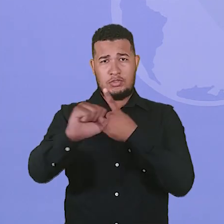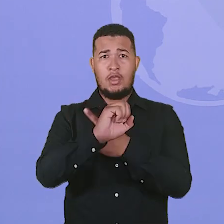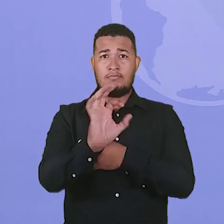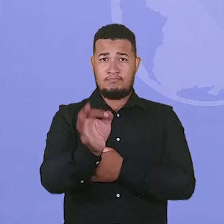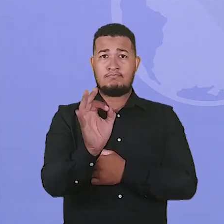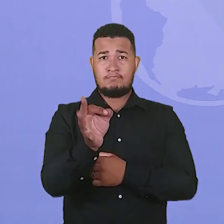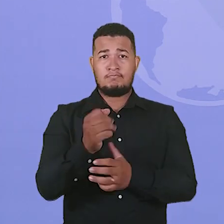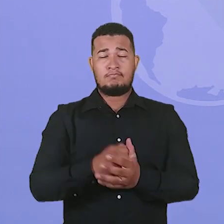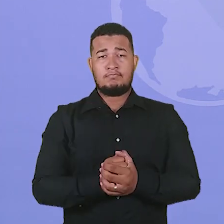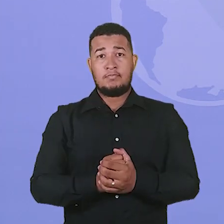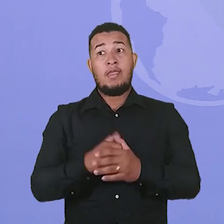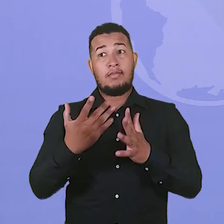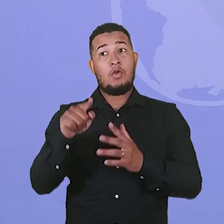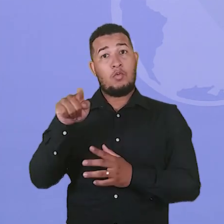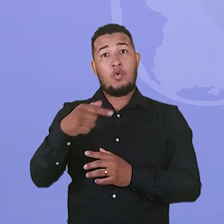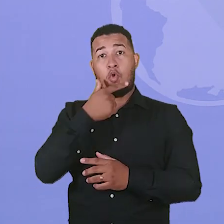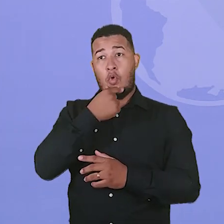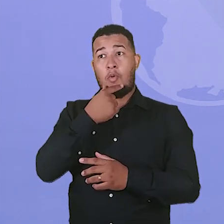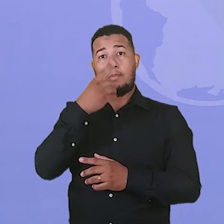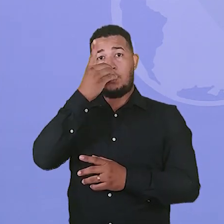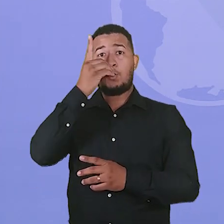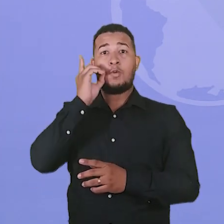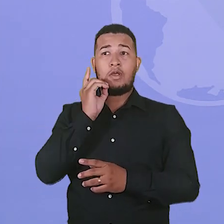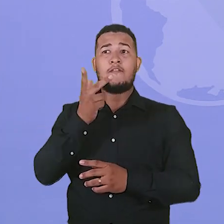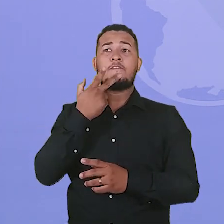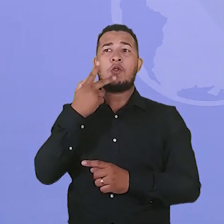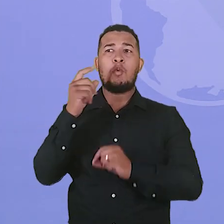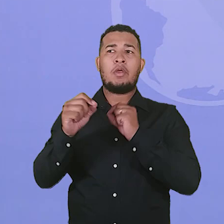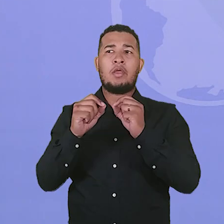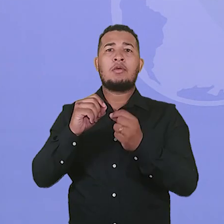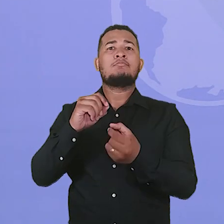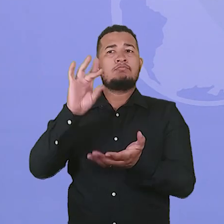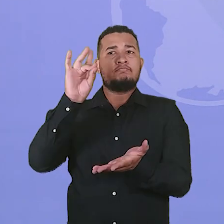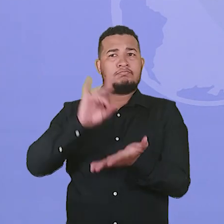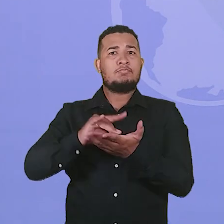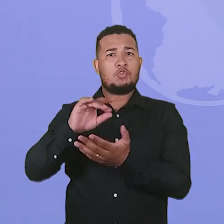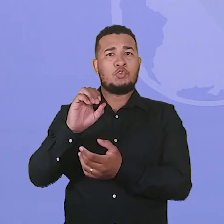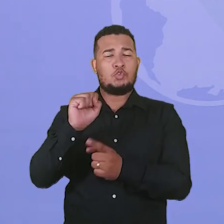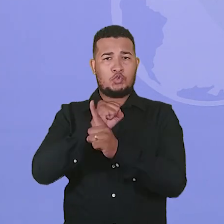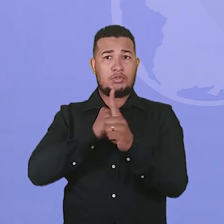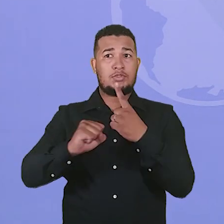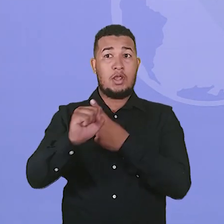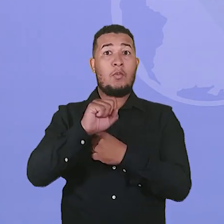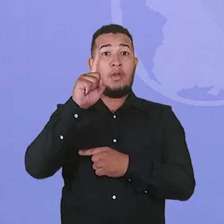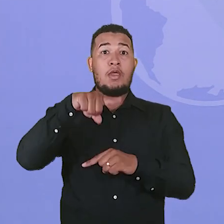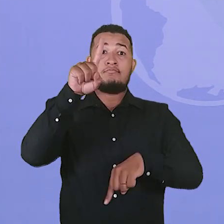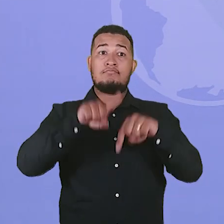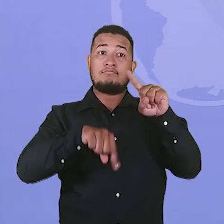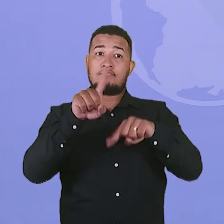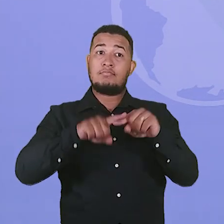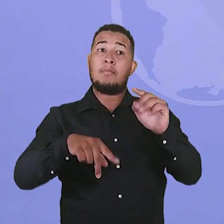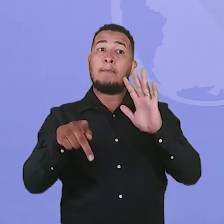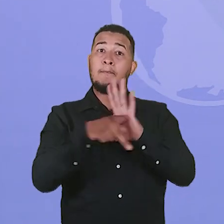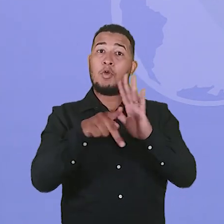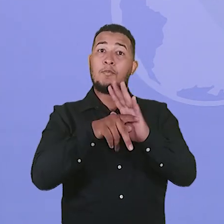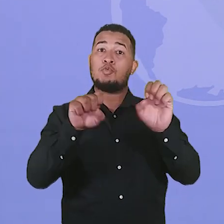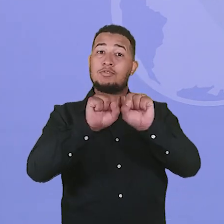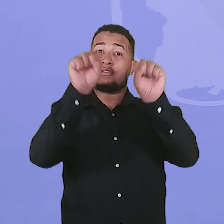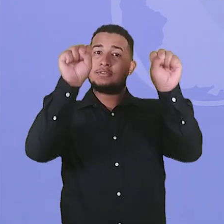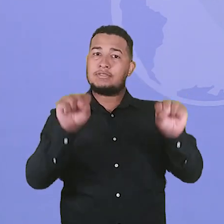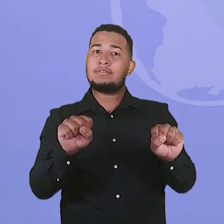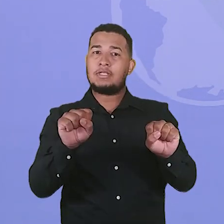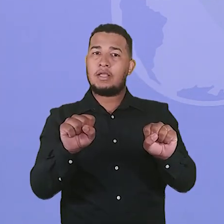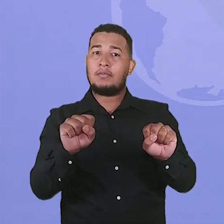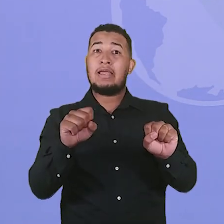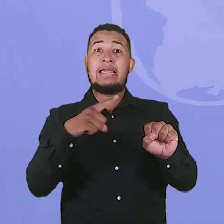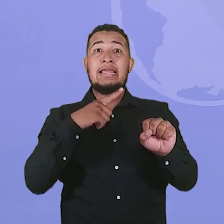social, certo? Então, para ele, esse fato social era um elemento, um sistema inserido dentro